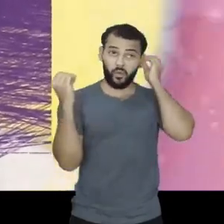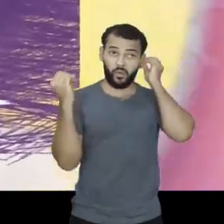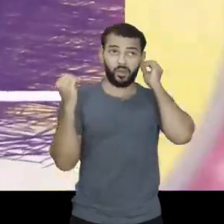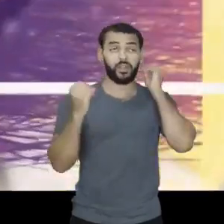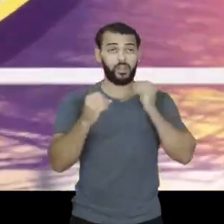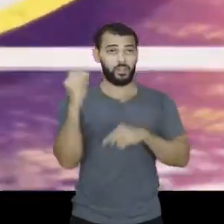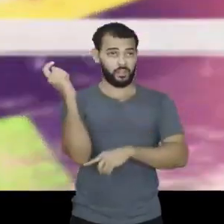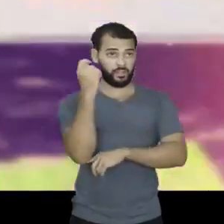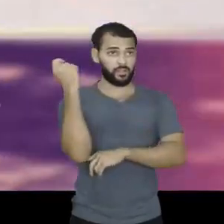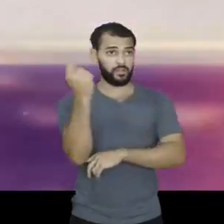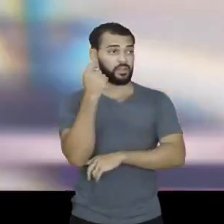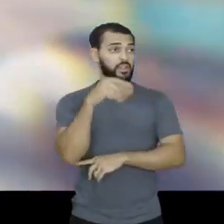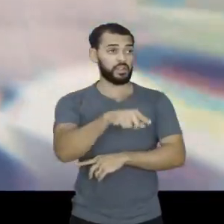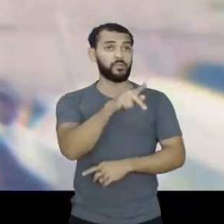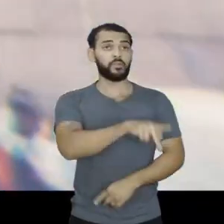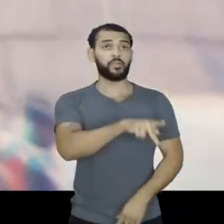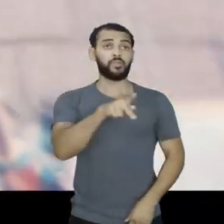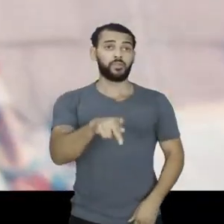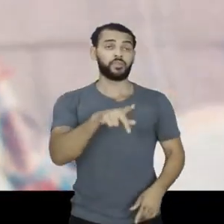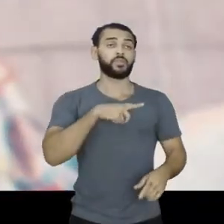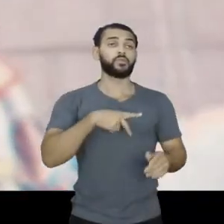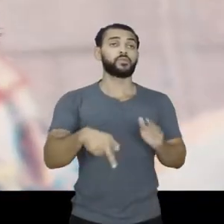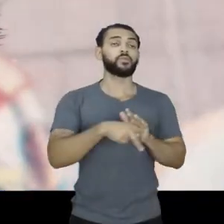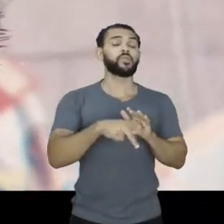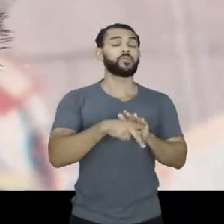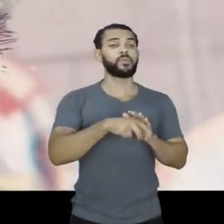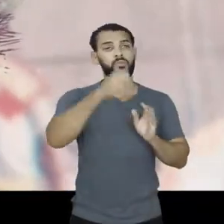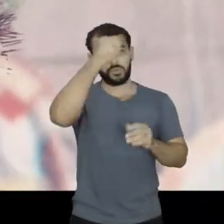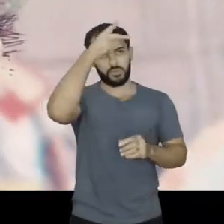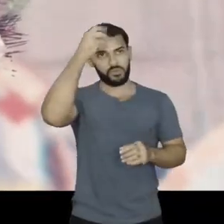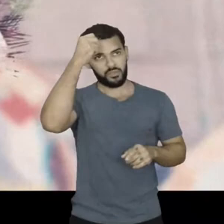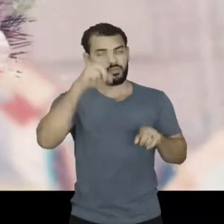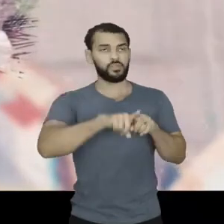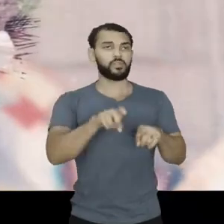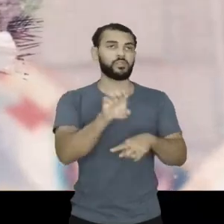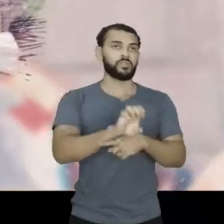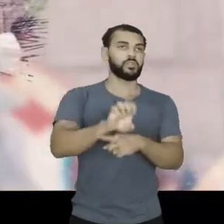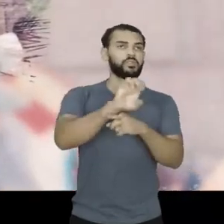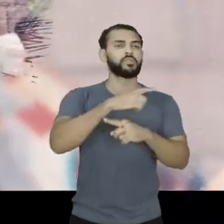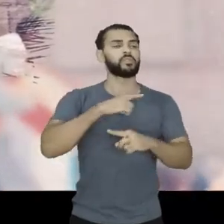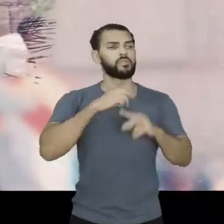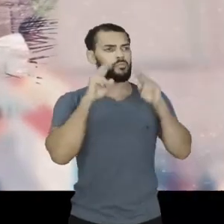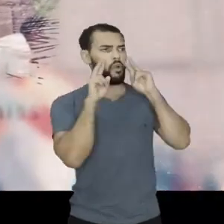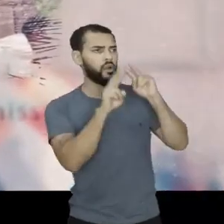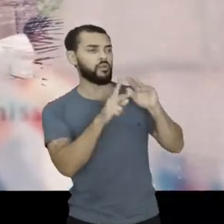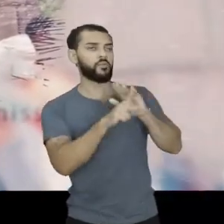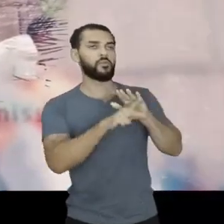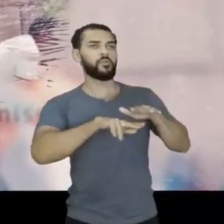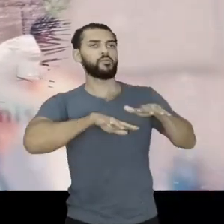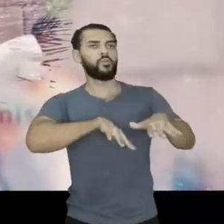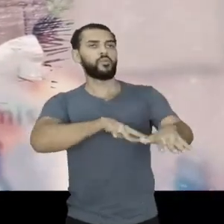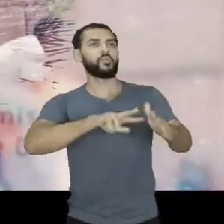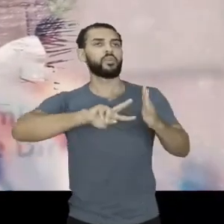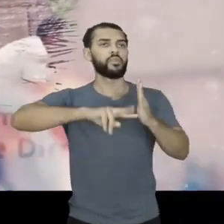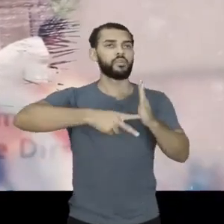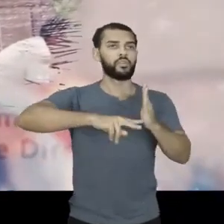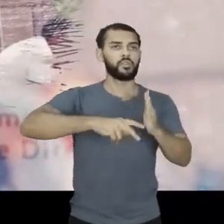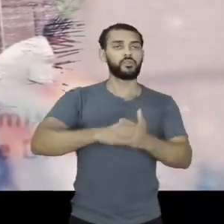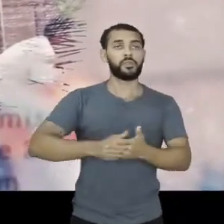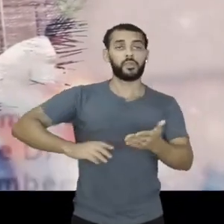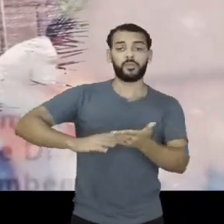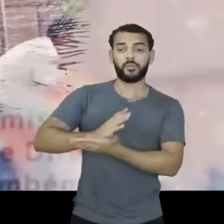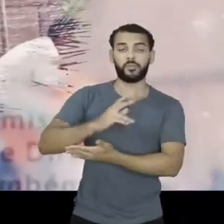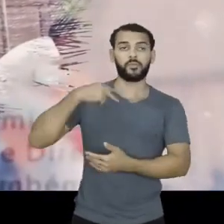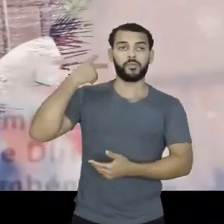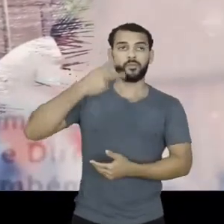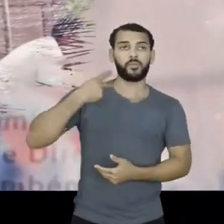rede pública municipal e estadual que obteve notoriedade no movimento sindical. Eleita vereadora da capital gaúcha por